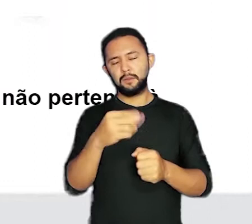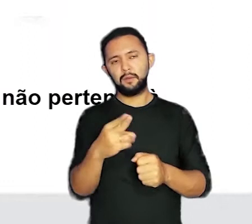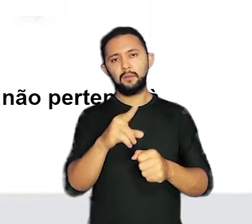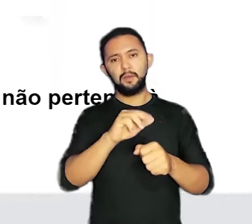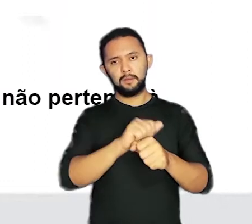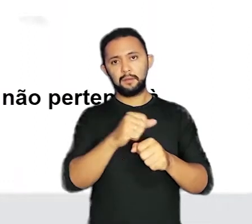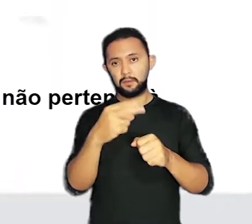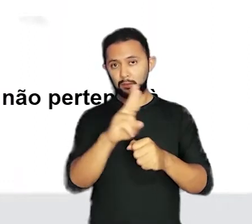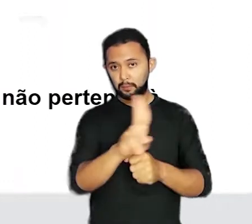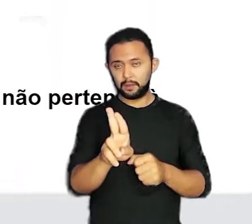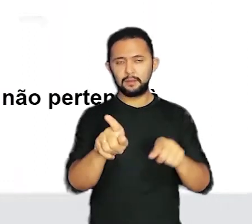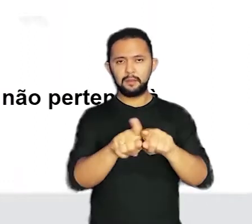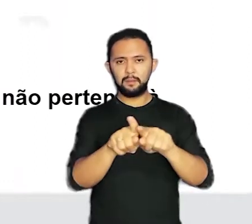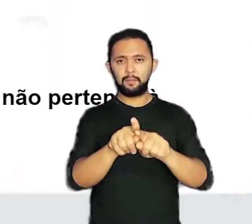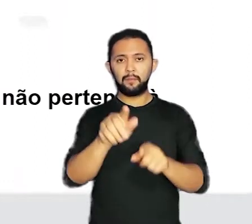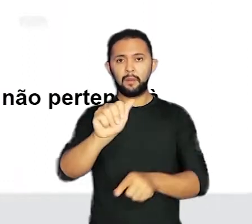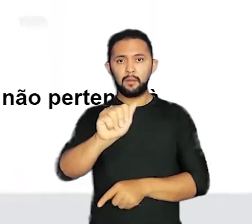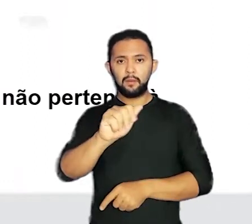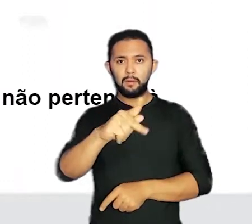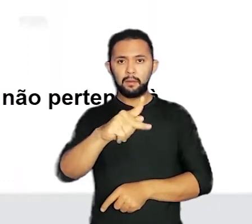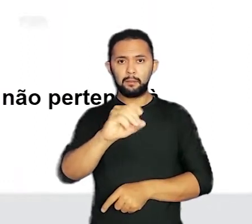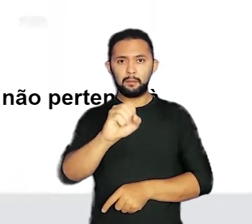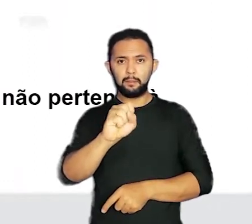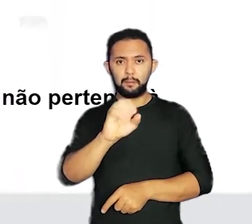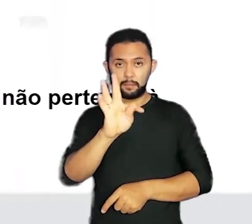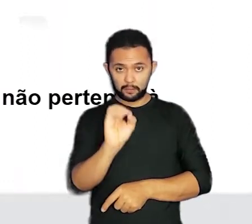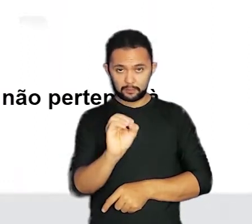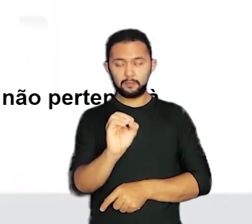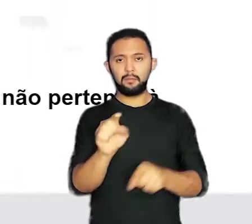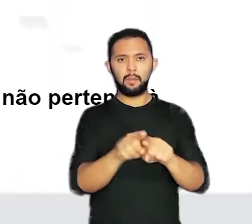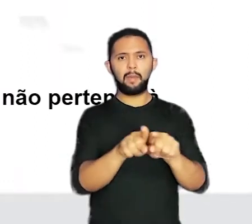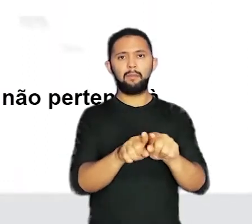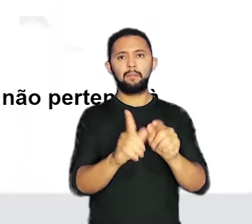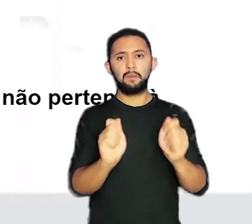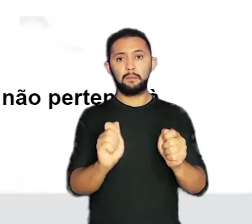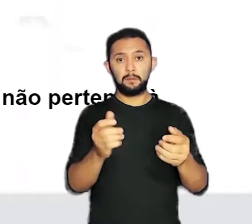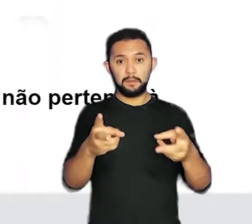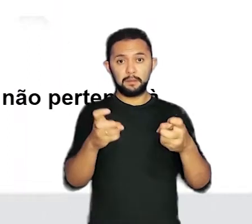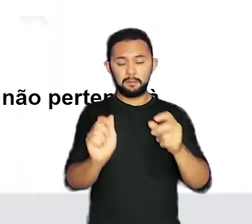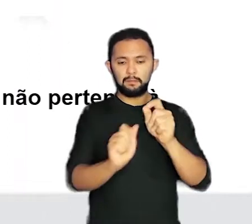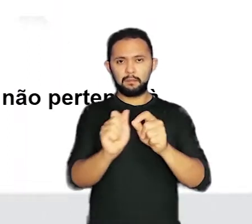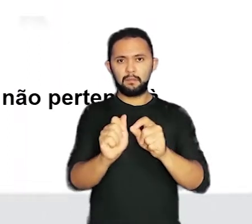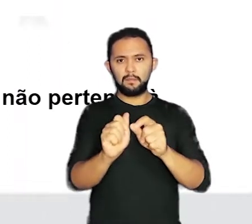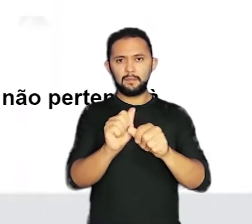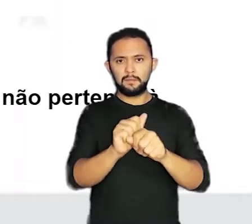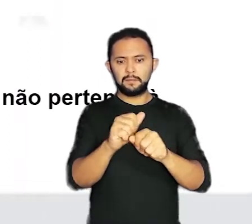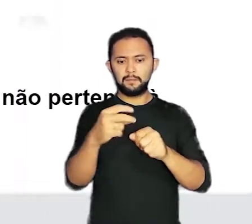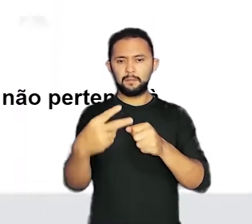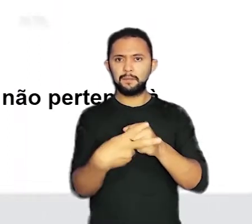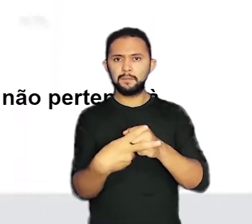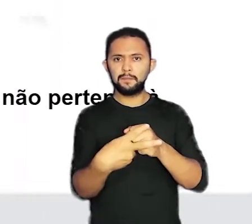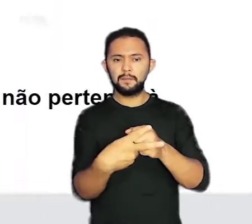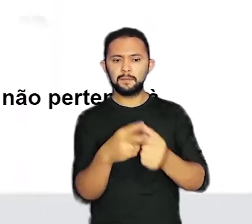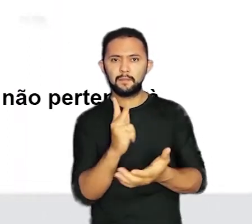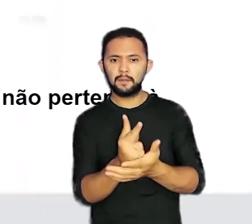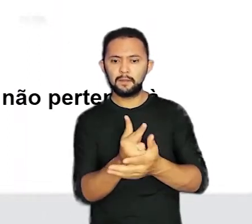termos acessórios são os adjuntos adnominais, quando estiver ligado aí a nomes. Os adjuntos adverbiais vão ser representados pelos advérbios